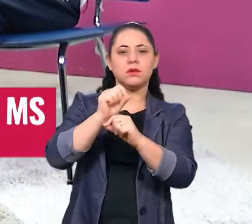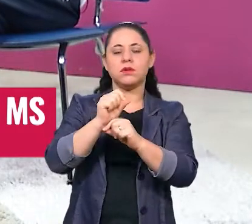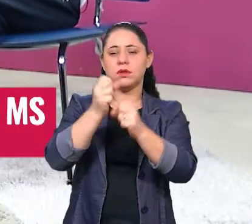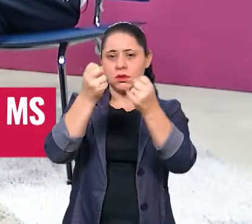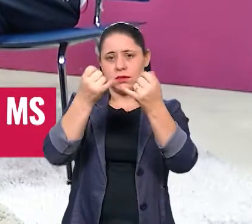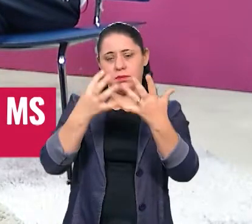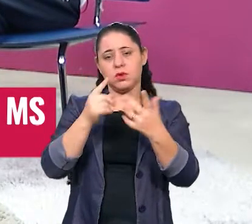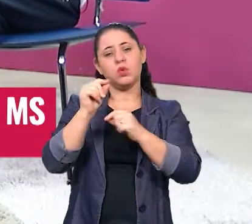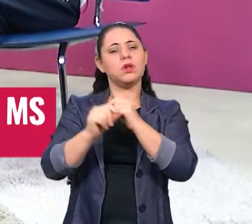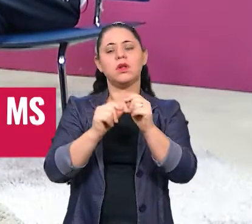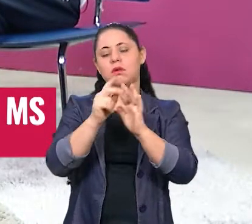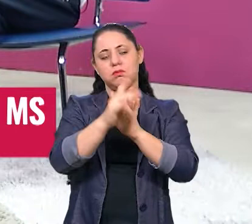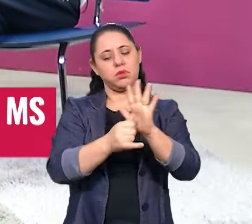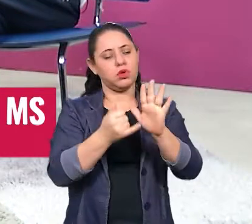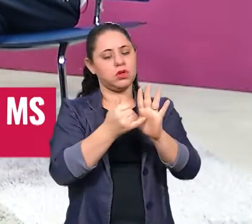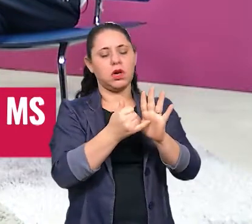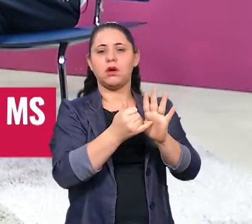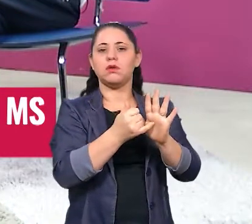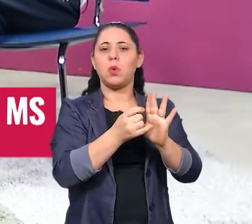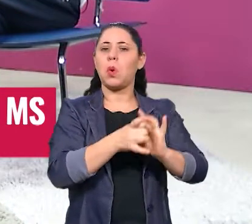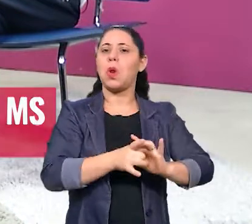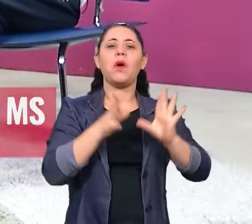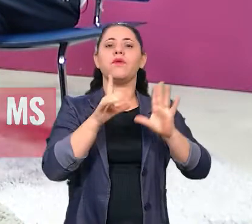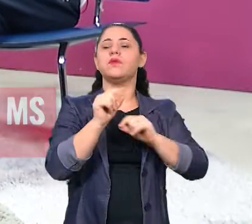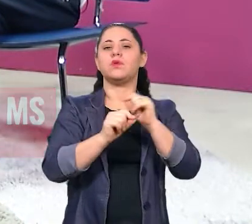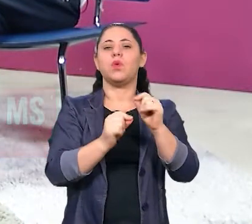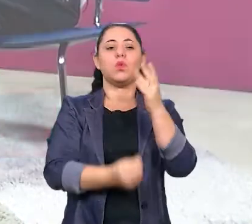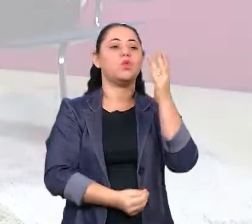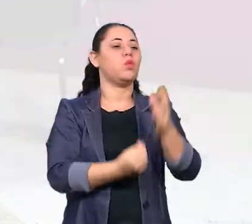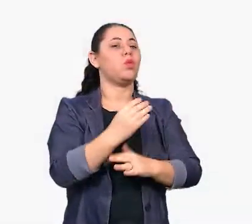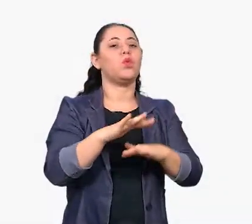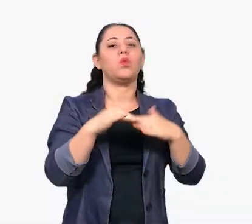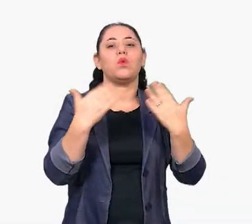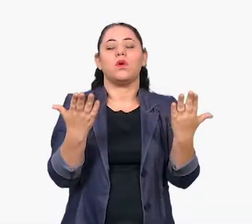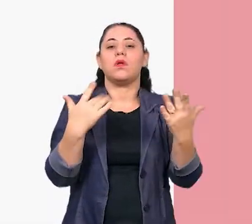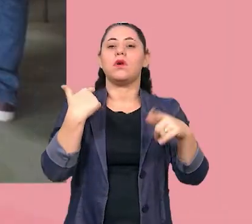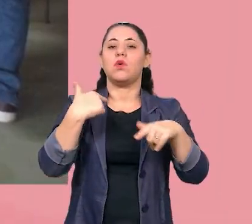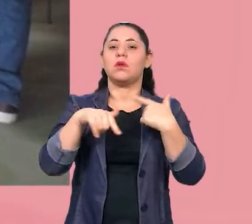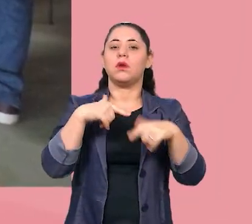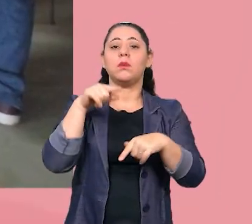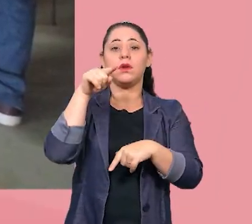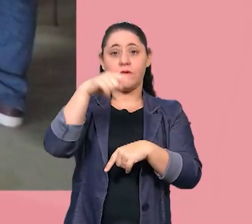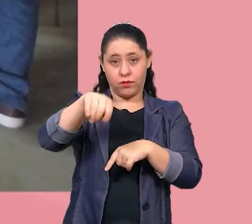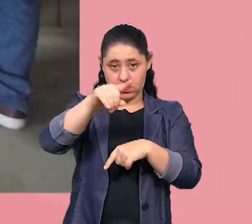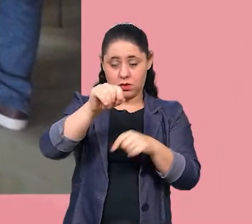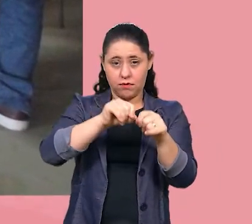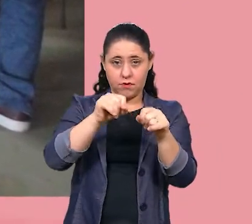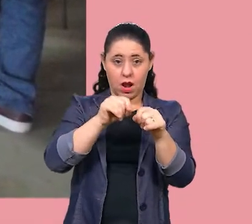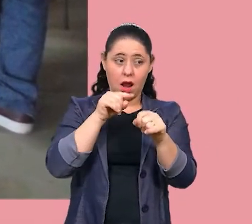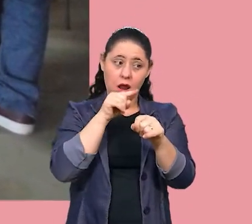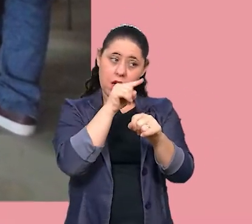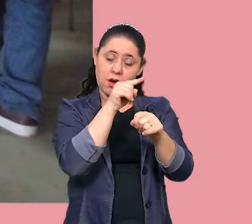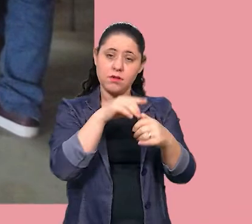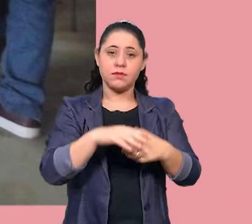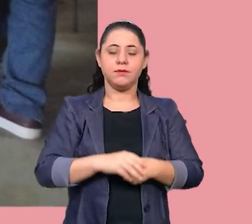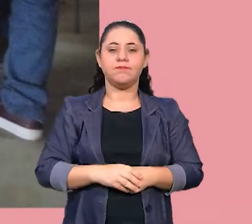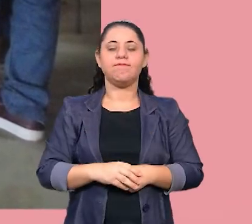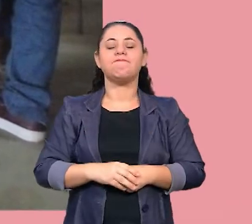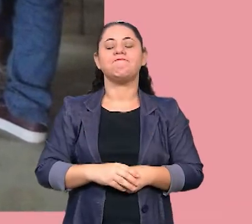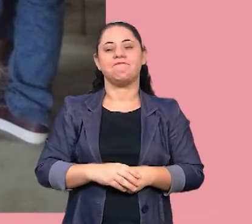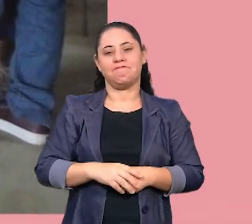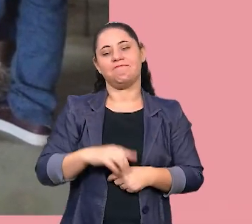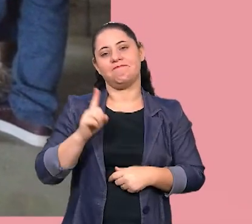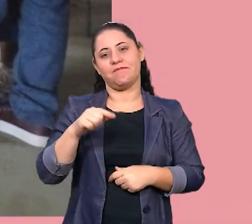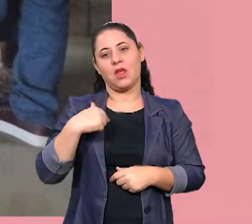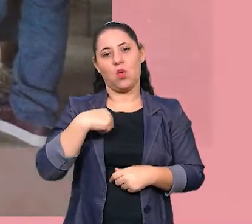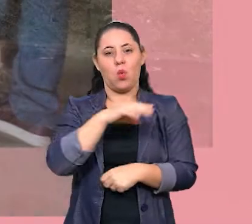esse projeto, desde quando ele surgiu e qual o trabalho que vocês executam lá. Tá, então, eu sou a